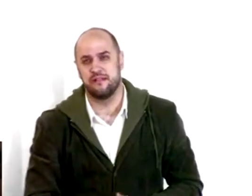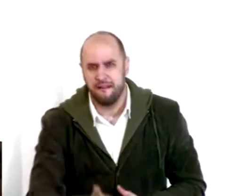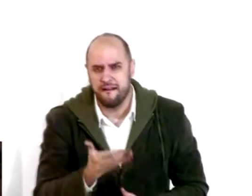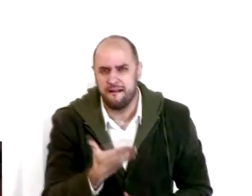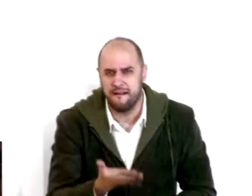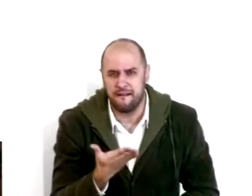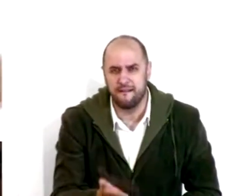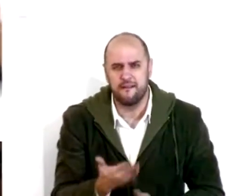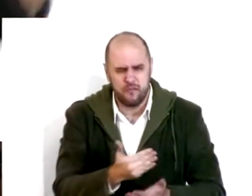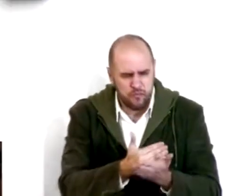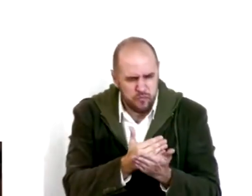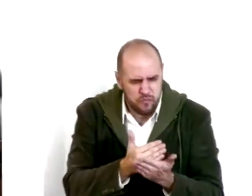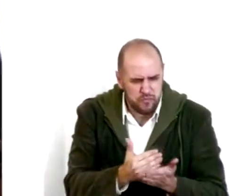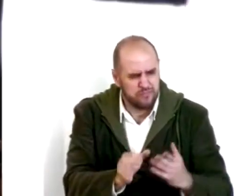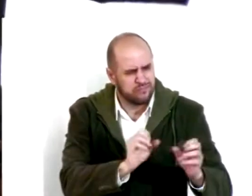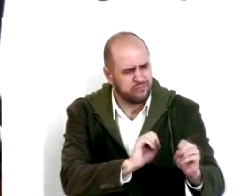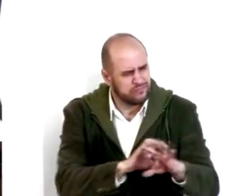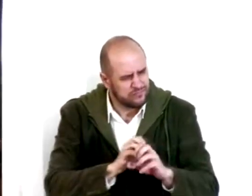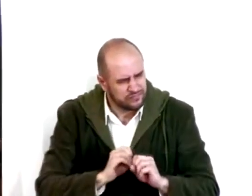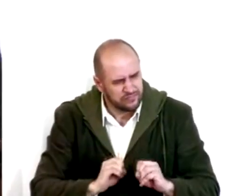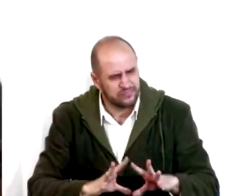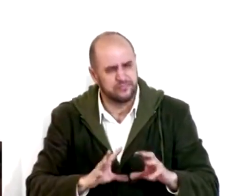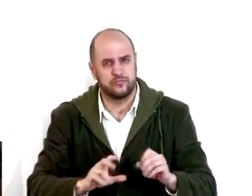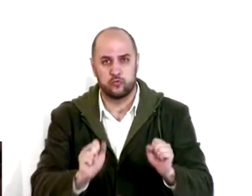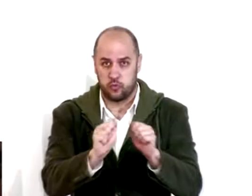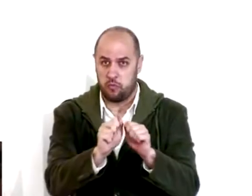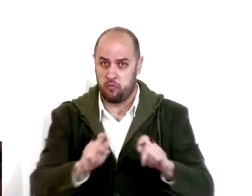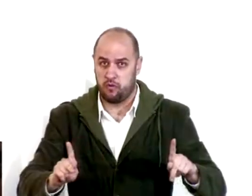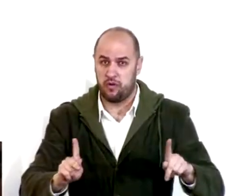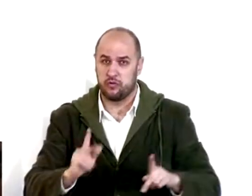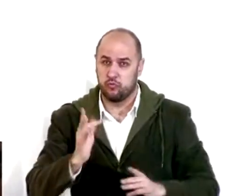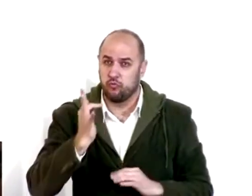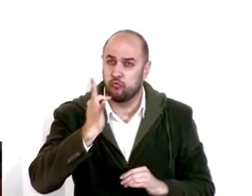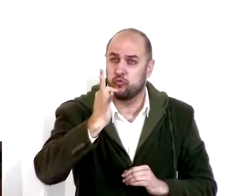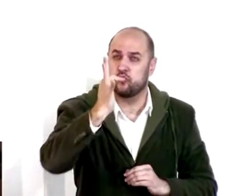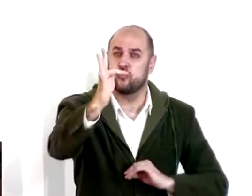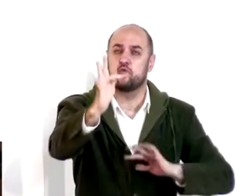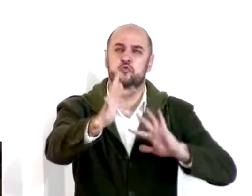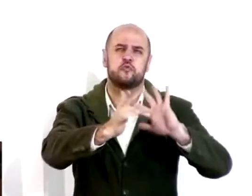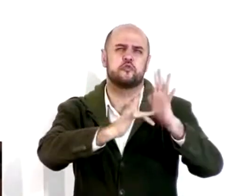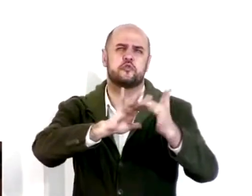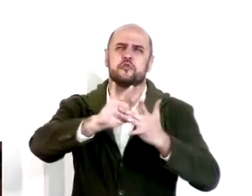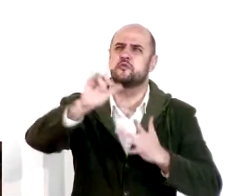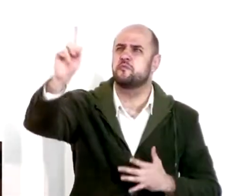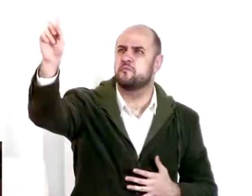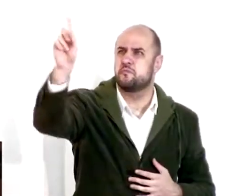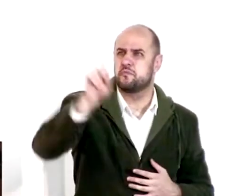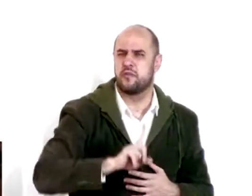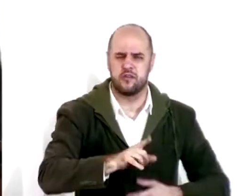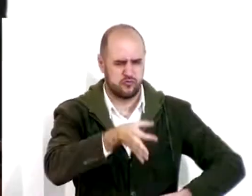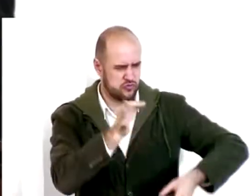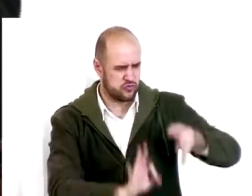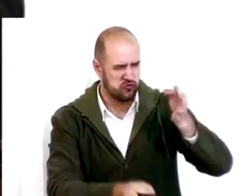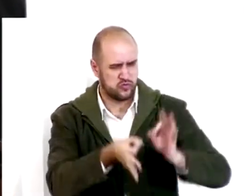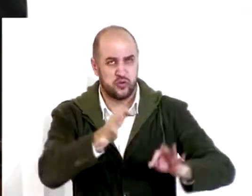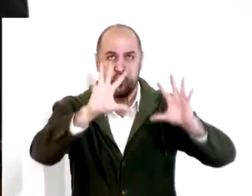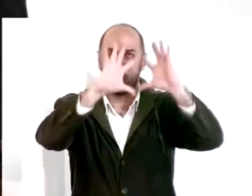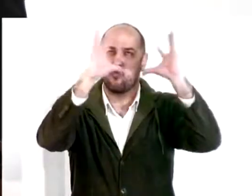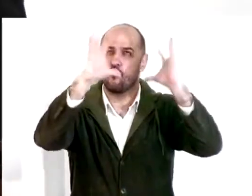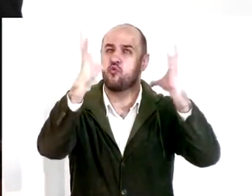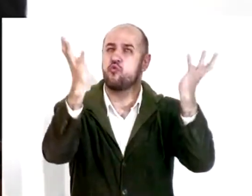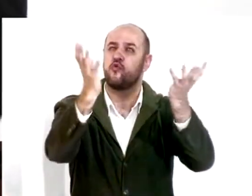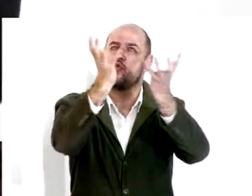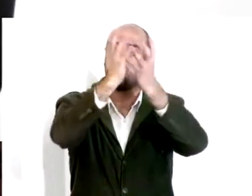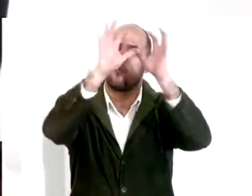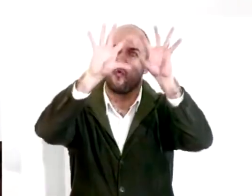um ensino escatológico e futuro da vinda do grande juiz nas nuvens.